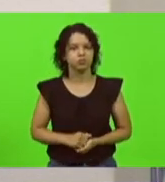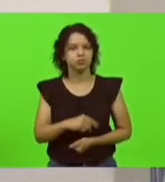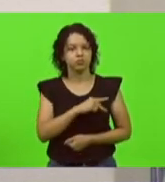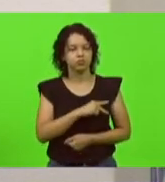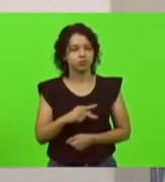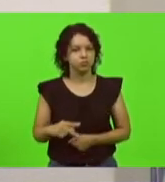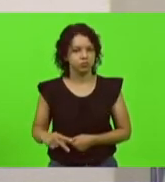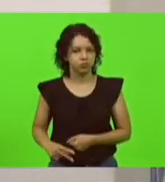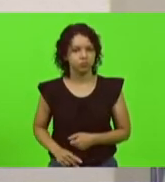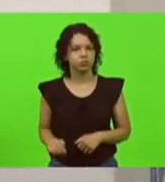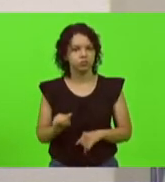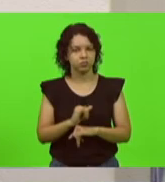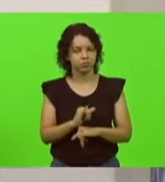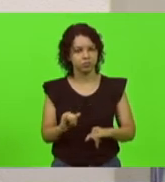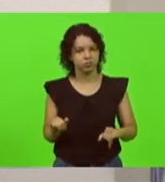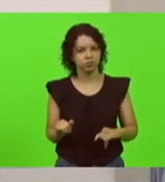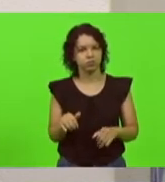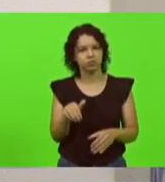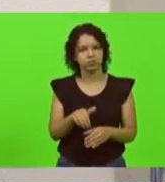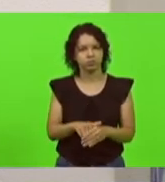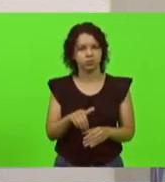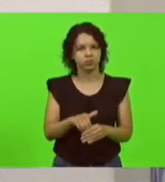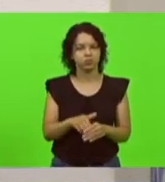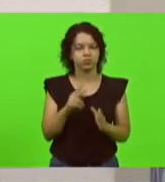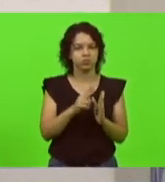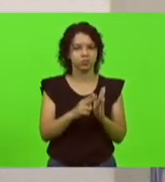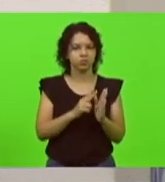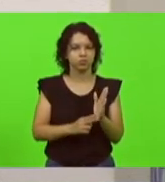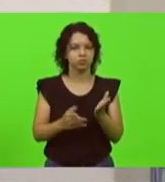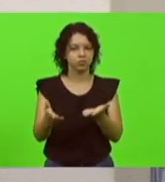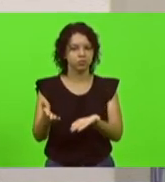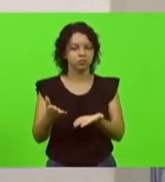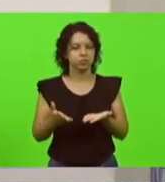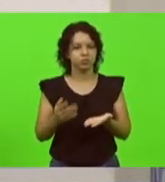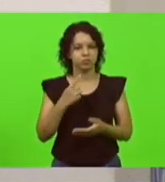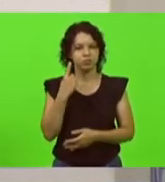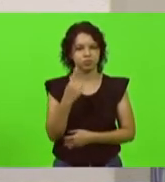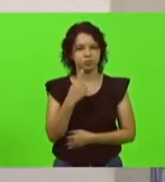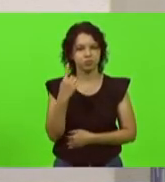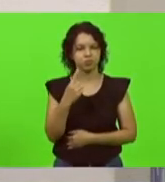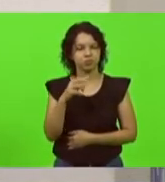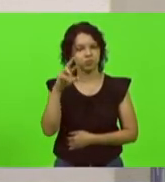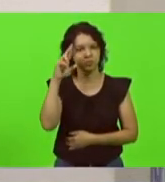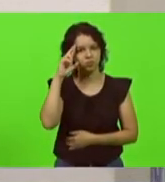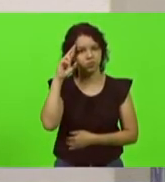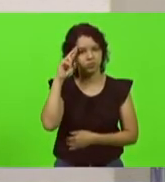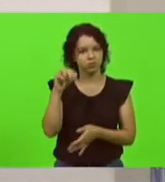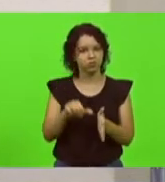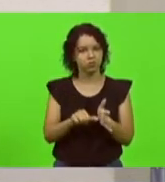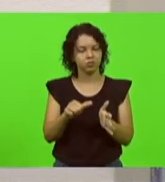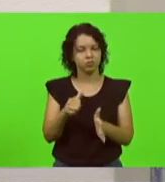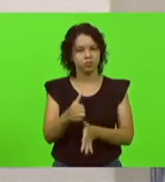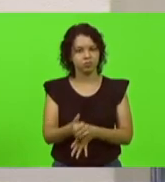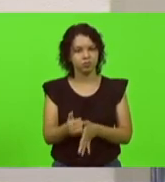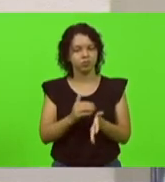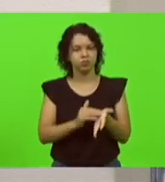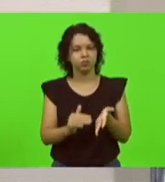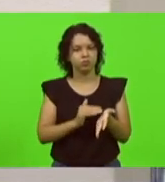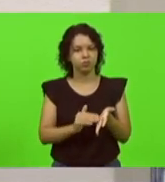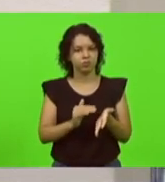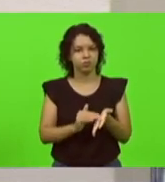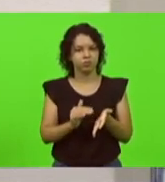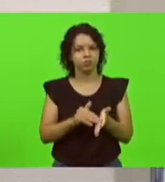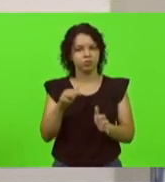a votação seria nominal e convidou o senhor deputado Ricardo Alba, primeiro secretário, para proceder à chamada, em ordem alfabética,